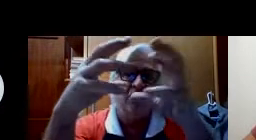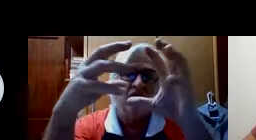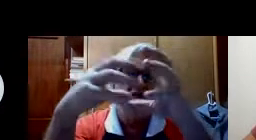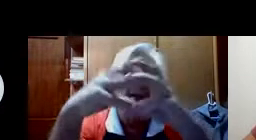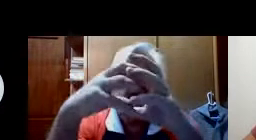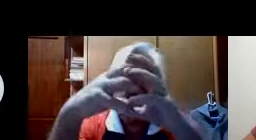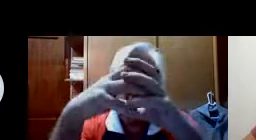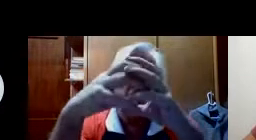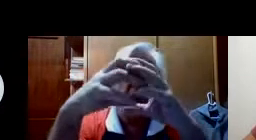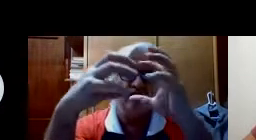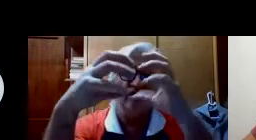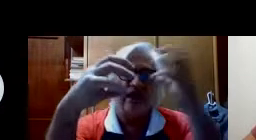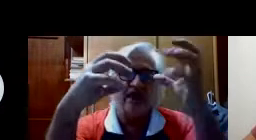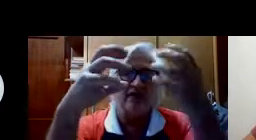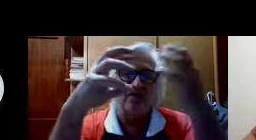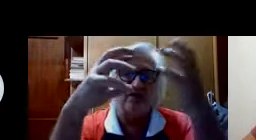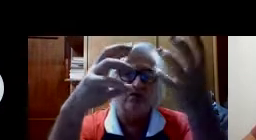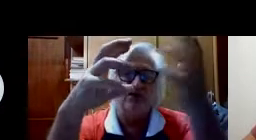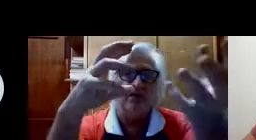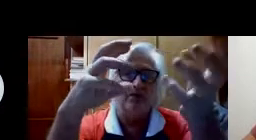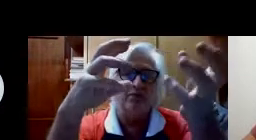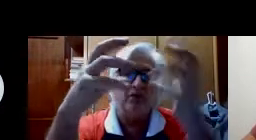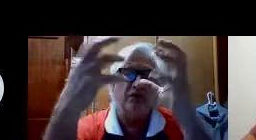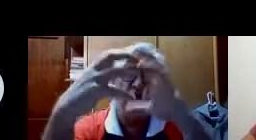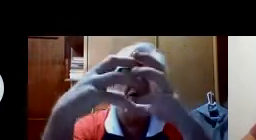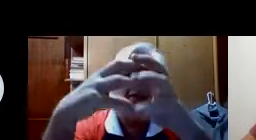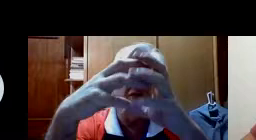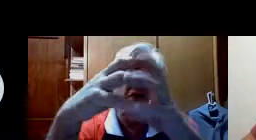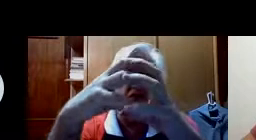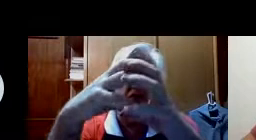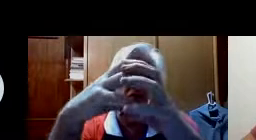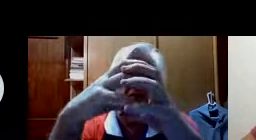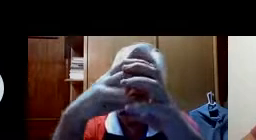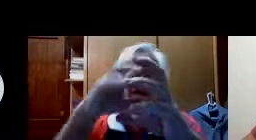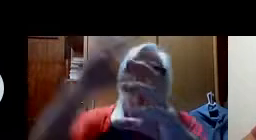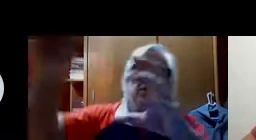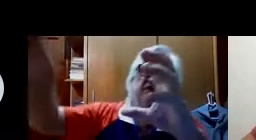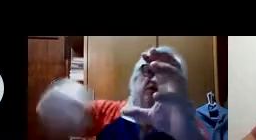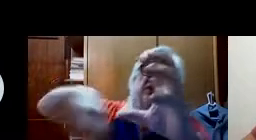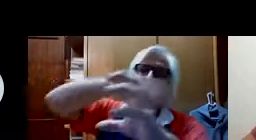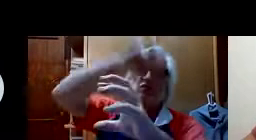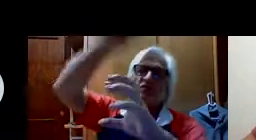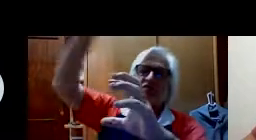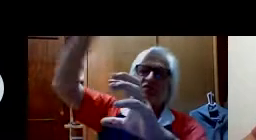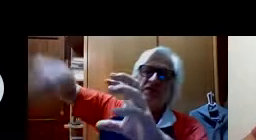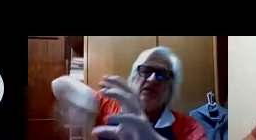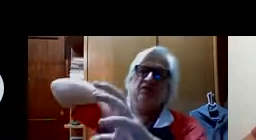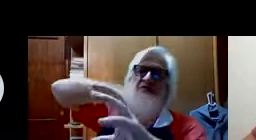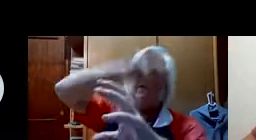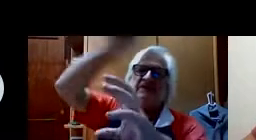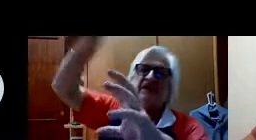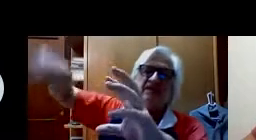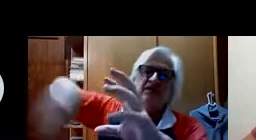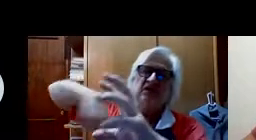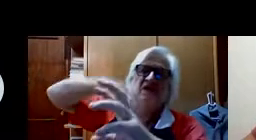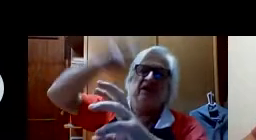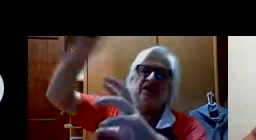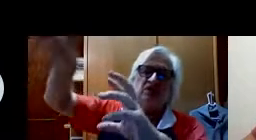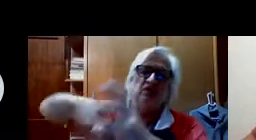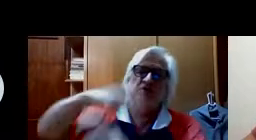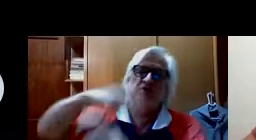atômico, onde lá dentro tem dois caras, um chamado próton, outro chamado nêutron, e em volta do núcleo você tem uma